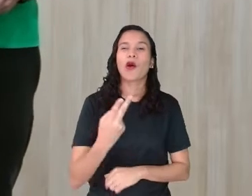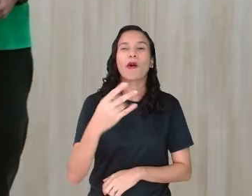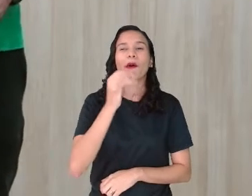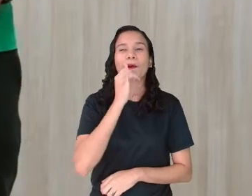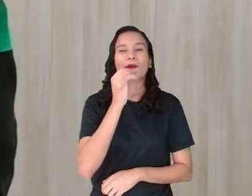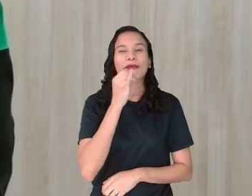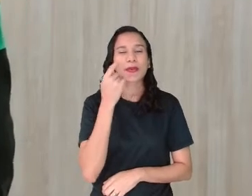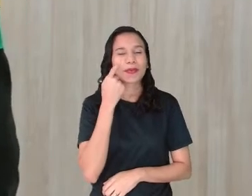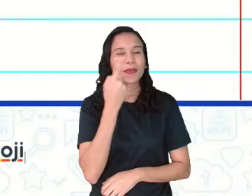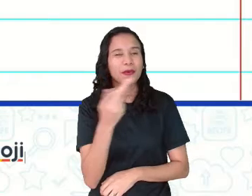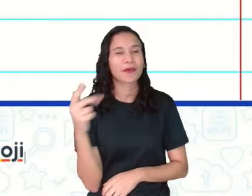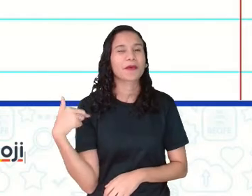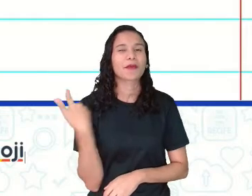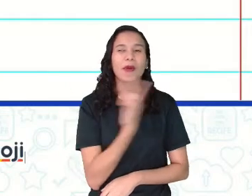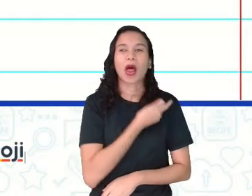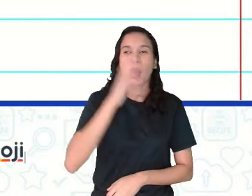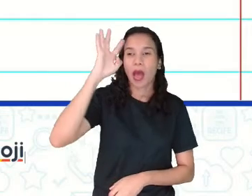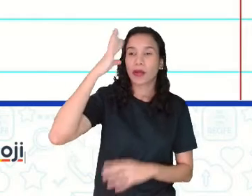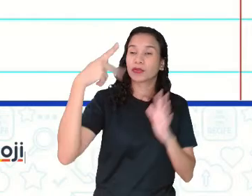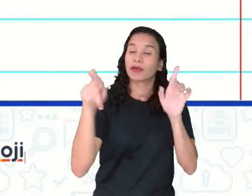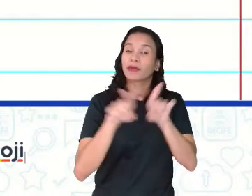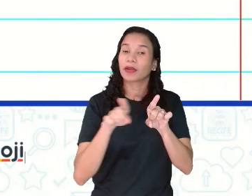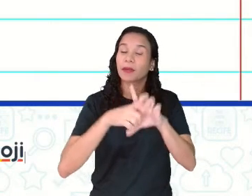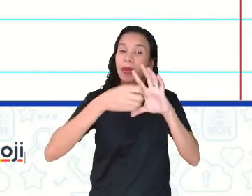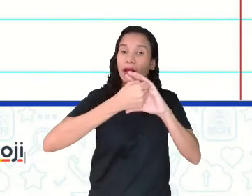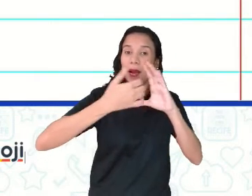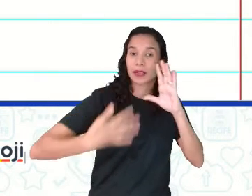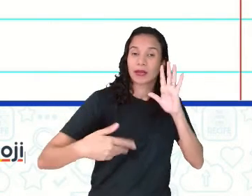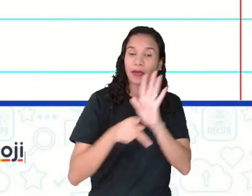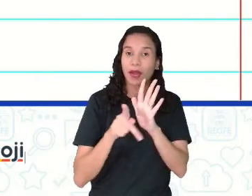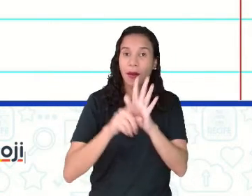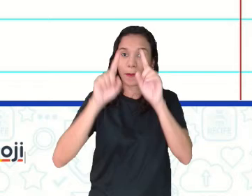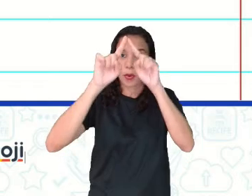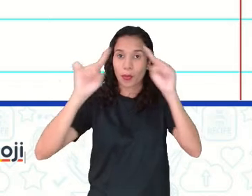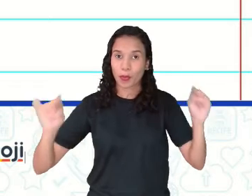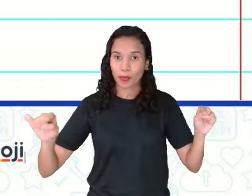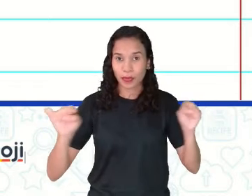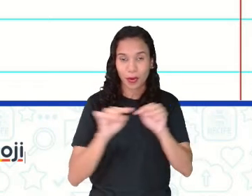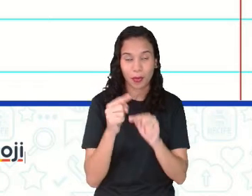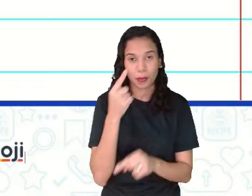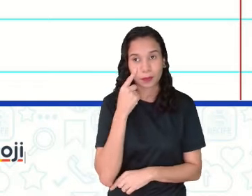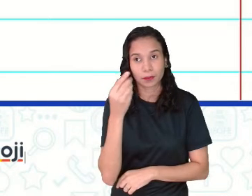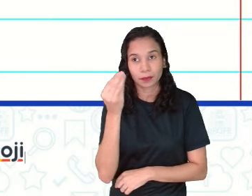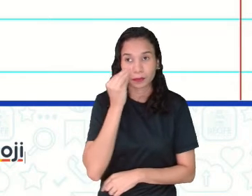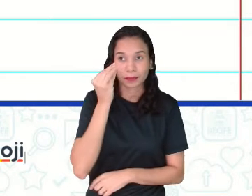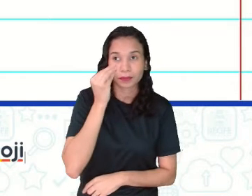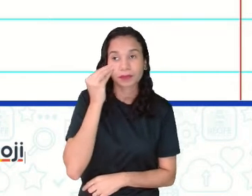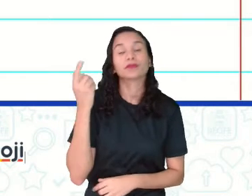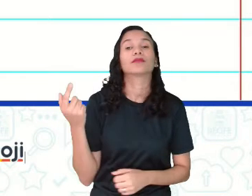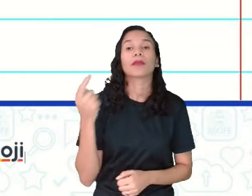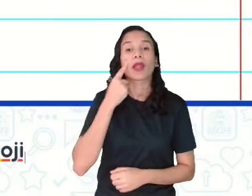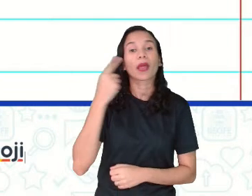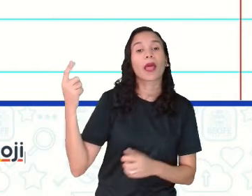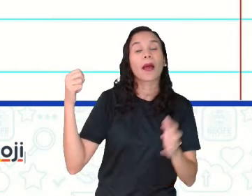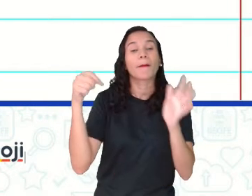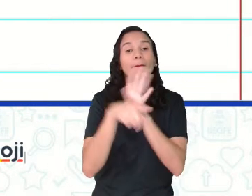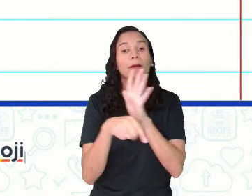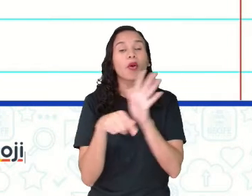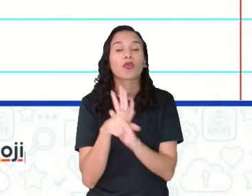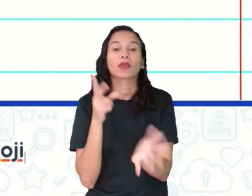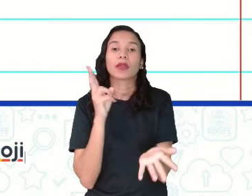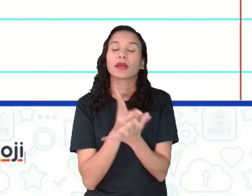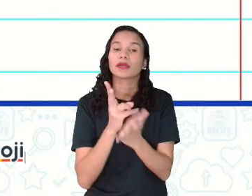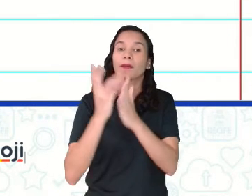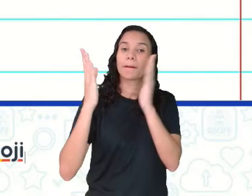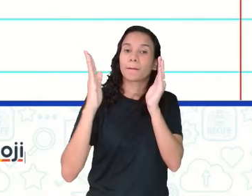aí para a gente resolver e classificar esses triângulos, certo? Então, observa aí, ó. Nessas questões, eu